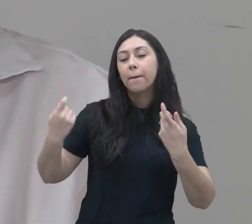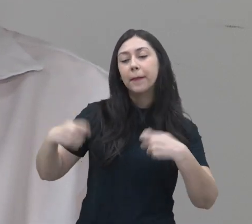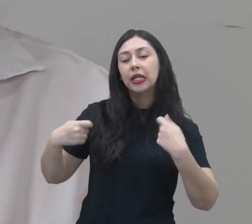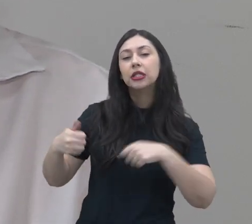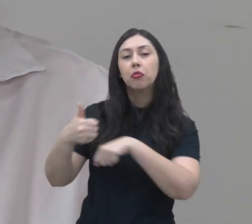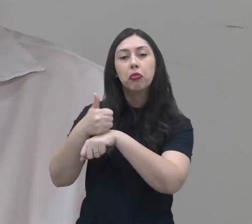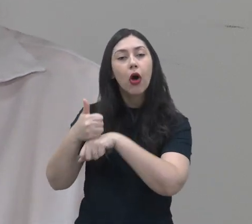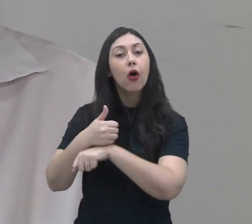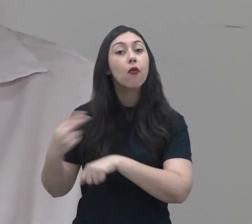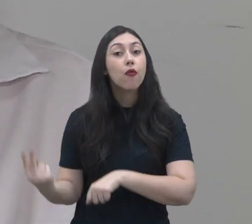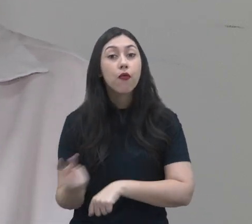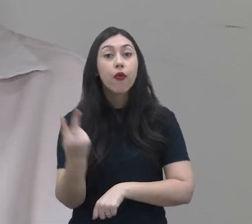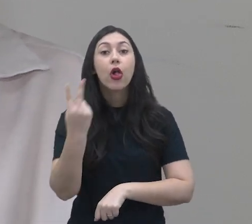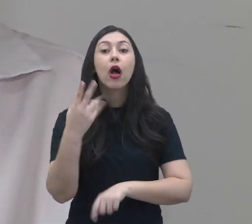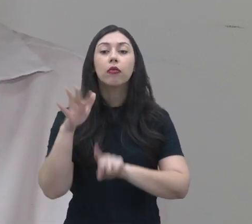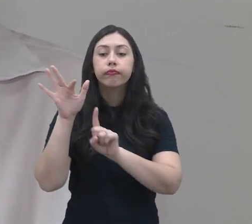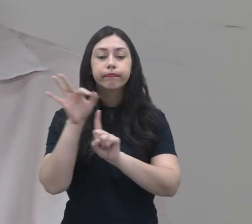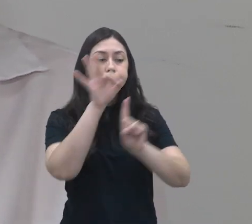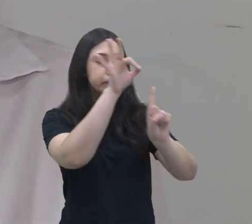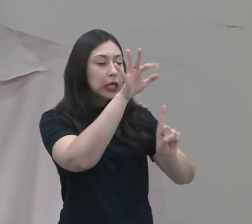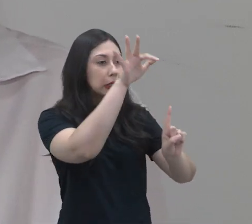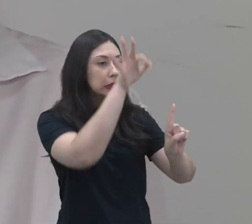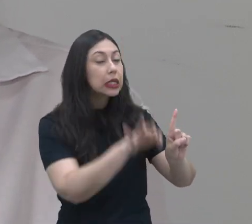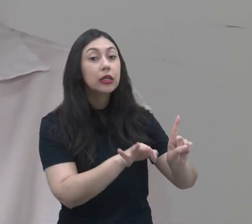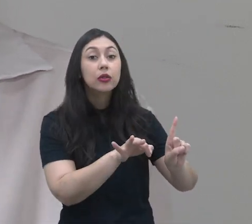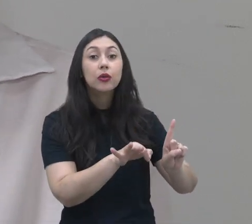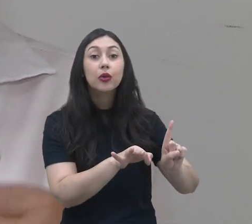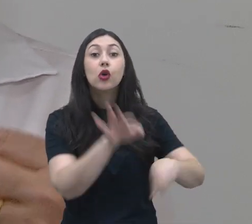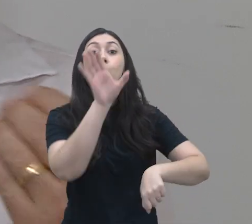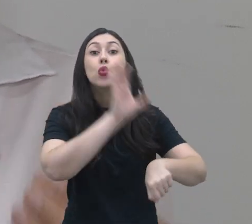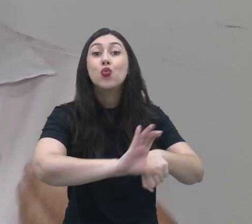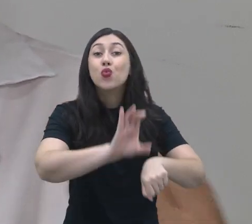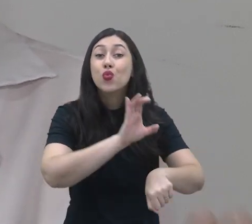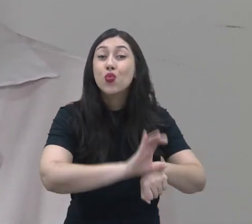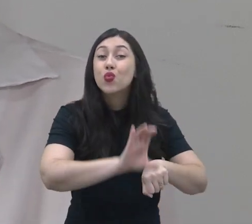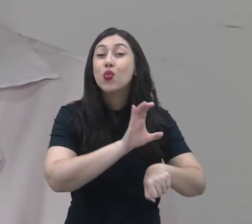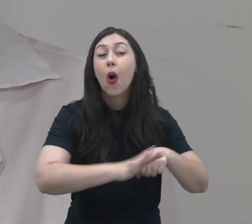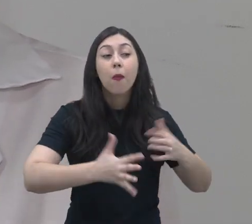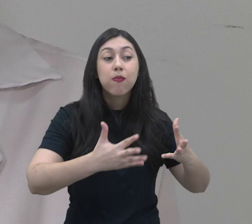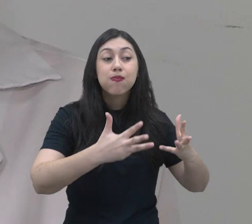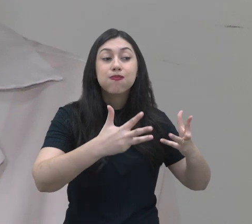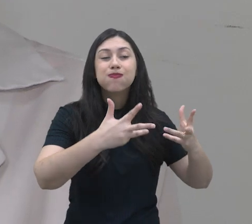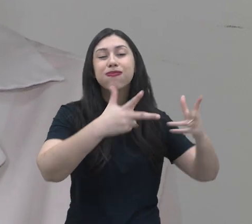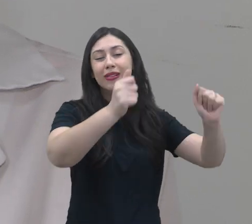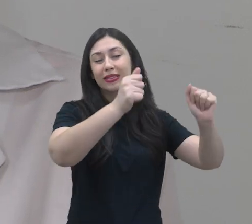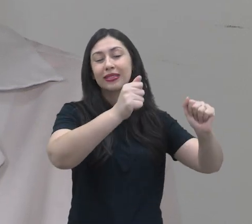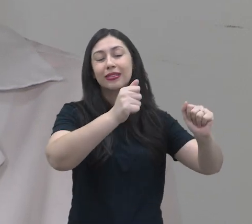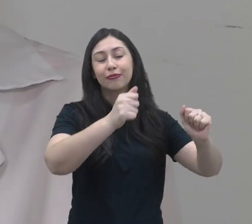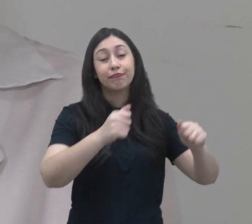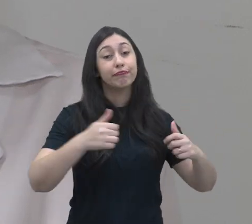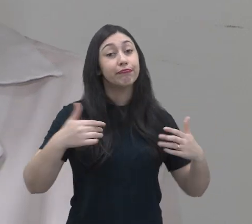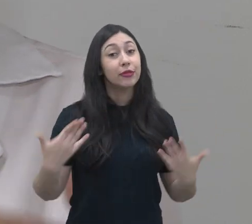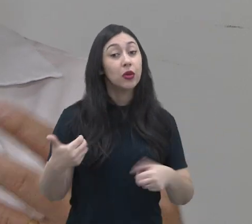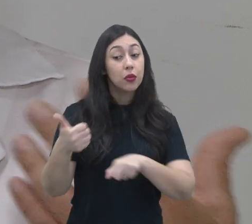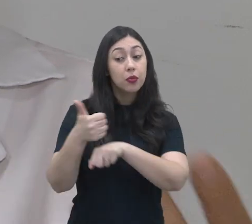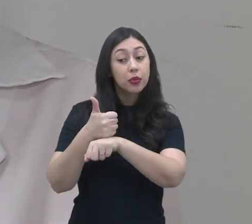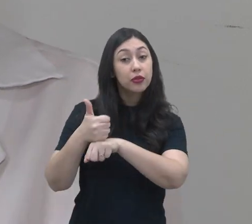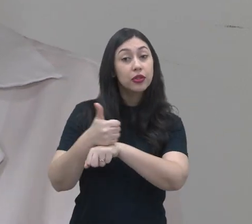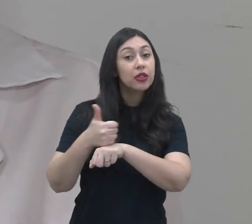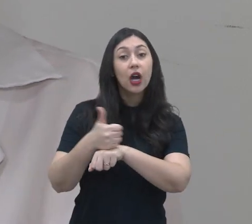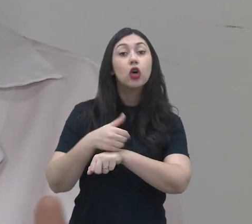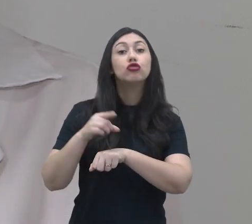falou, valorização dos profissionais, fixação dos profissionais, qualificação dos profissionais, né? Então,